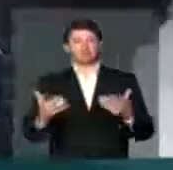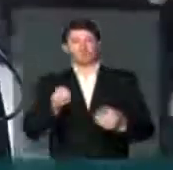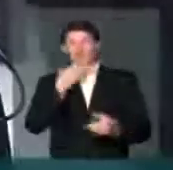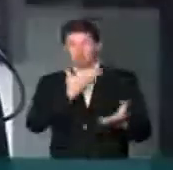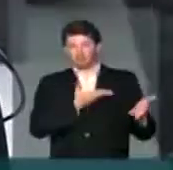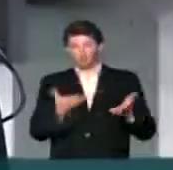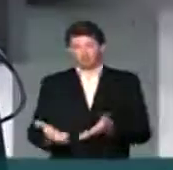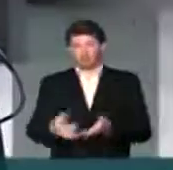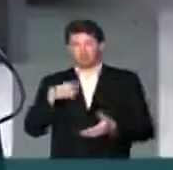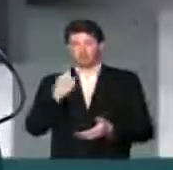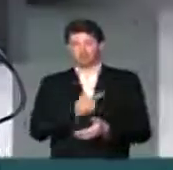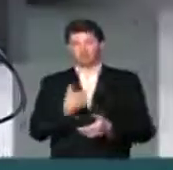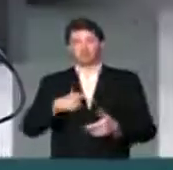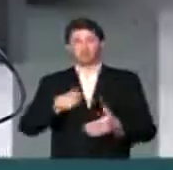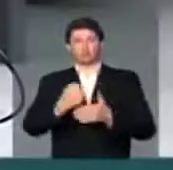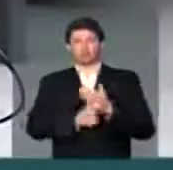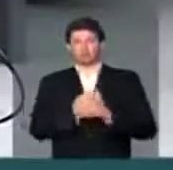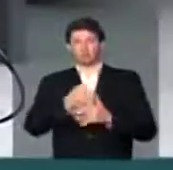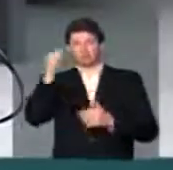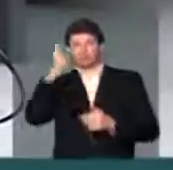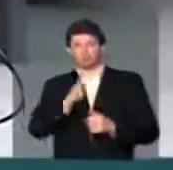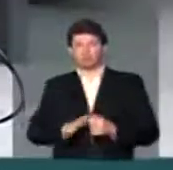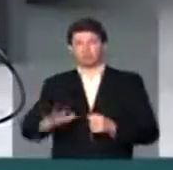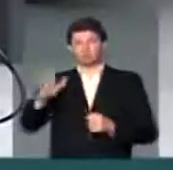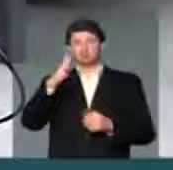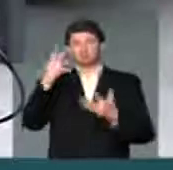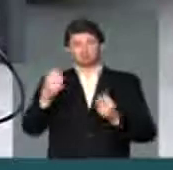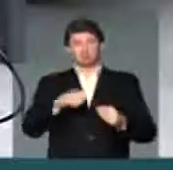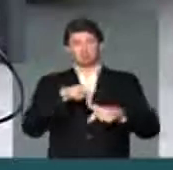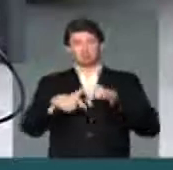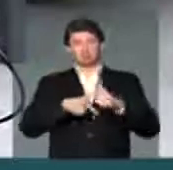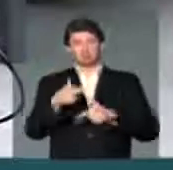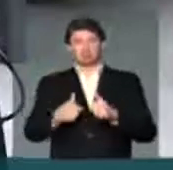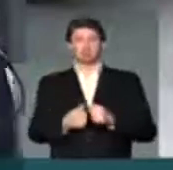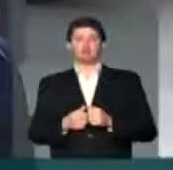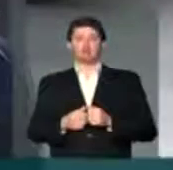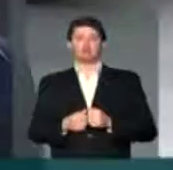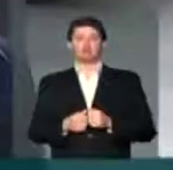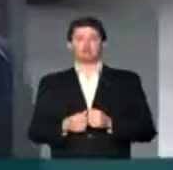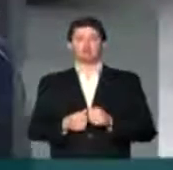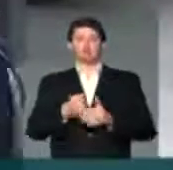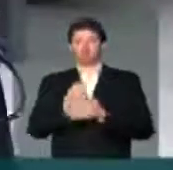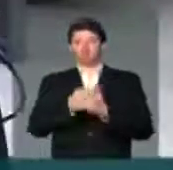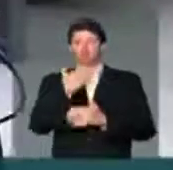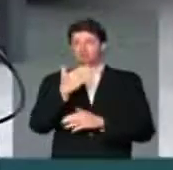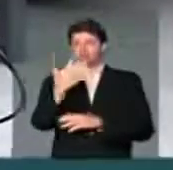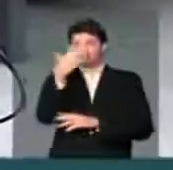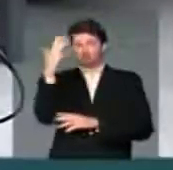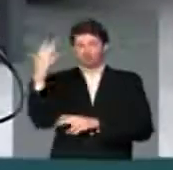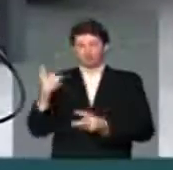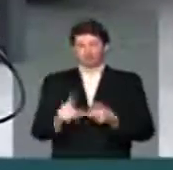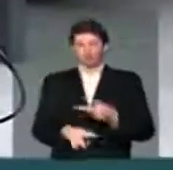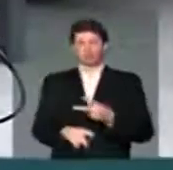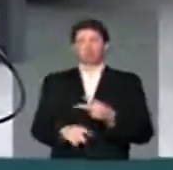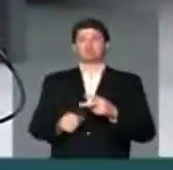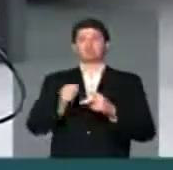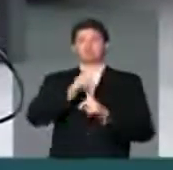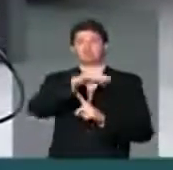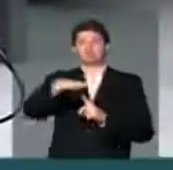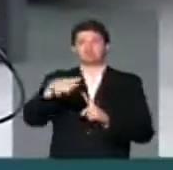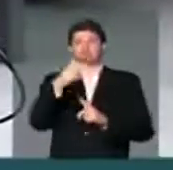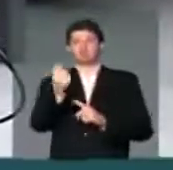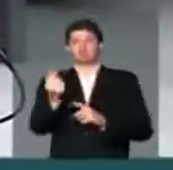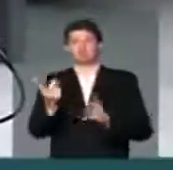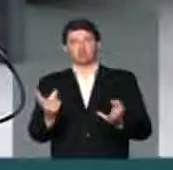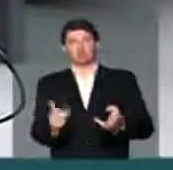bem-vindo, nós temos causas nacionais para trabalhar, causas ambientais, causas de distribuição